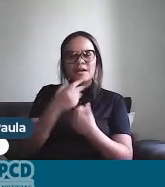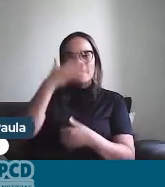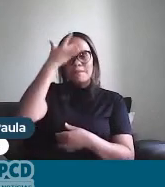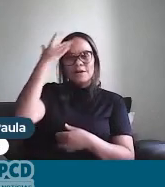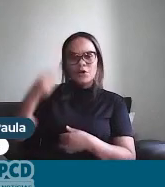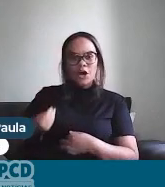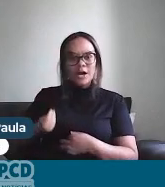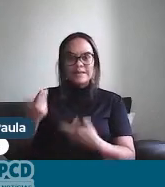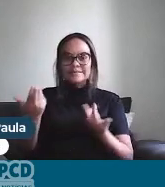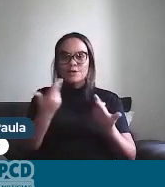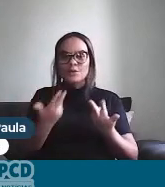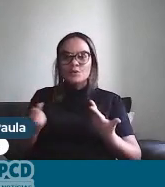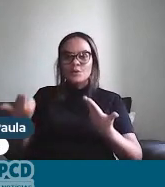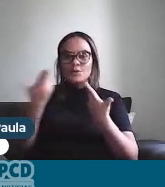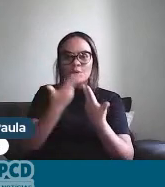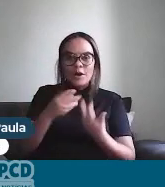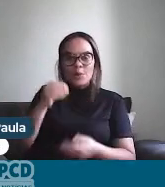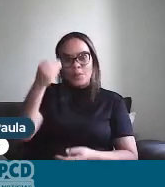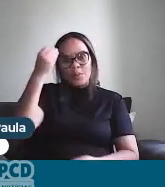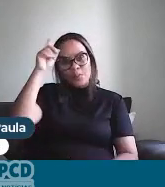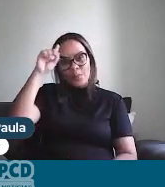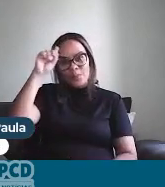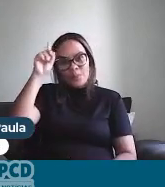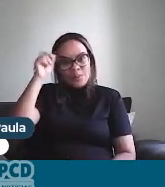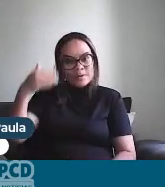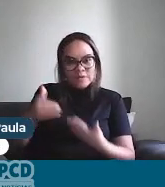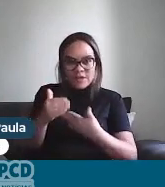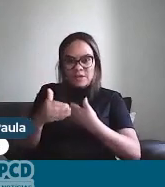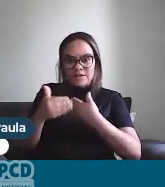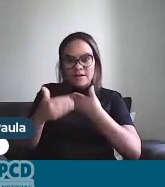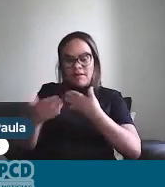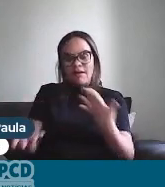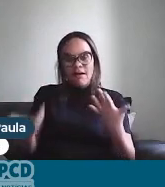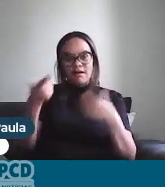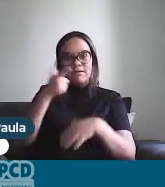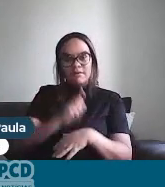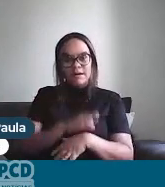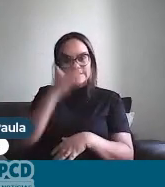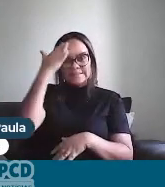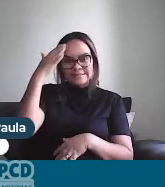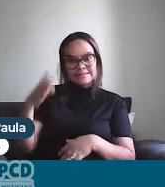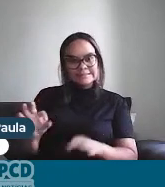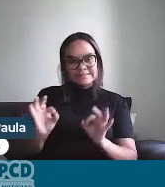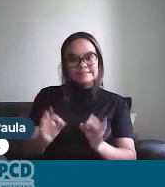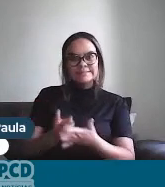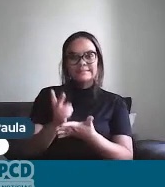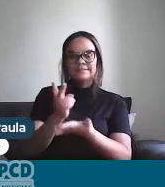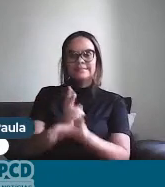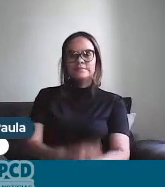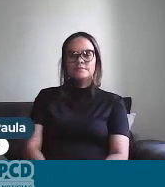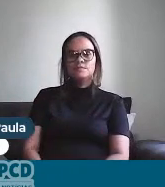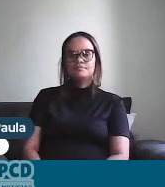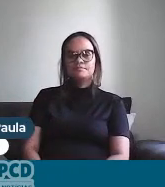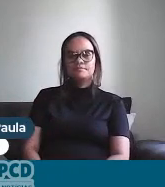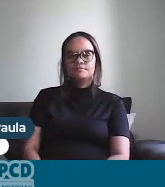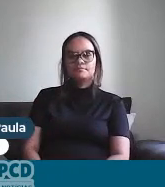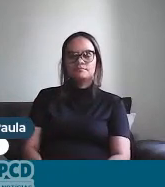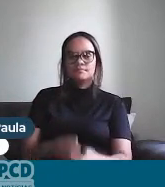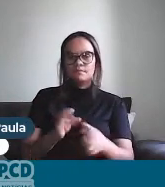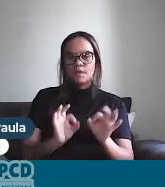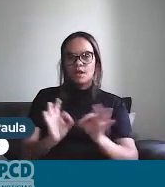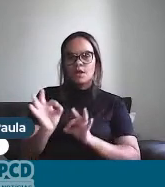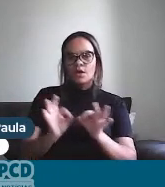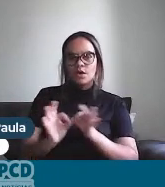mesma coisa que você, né? Então, elas vão conseguir entender. Então, tem grupos onde são coordenados